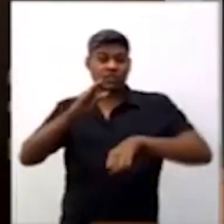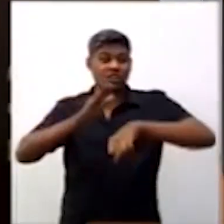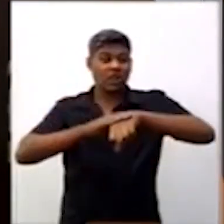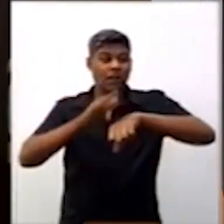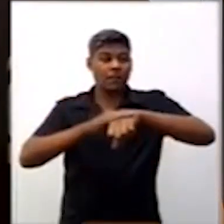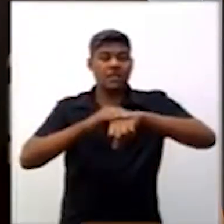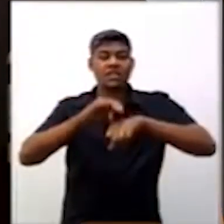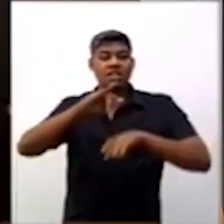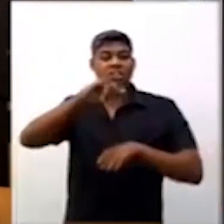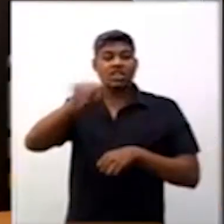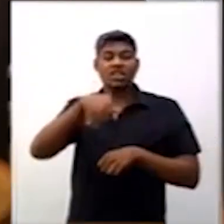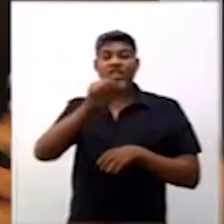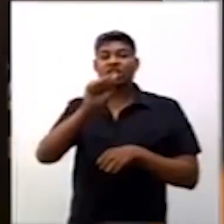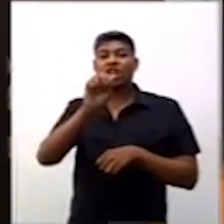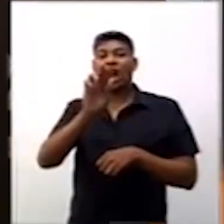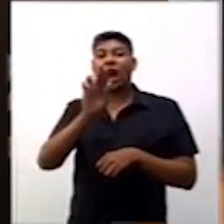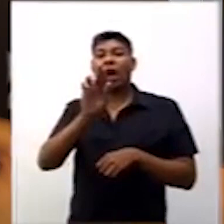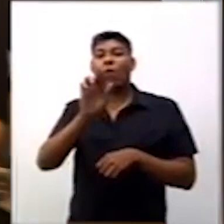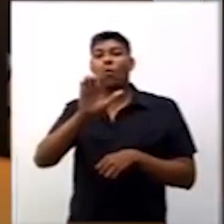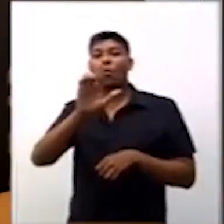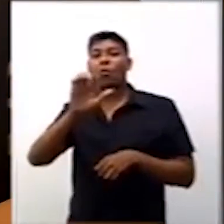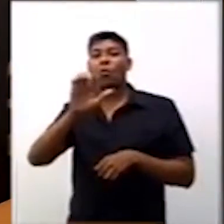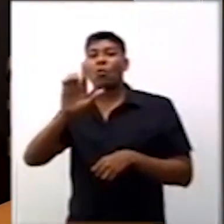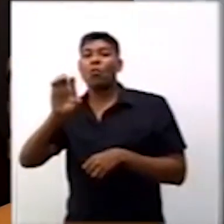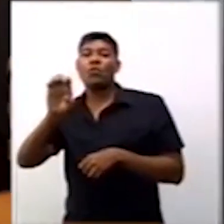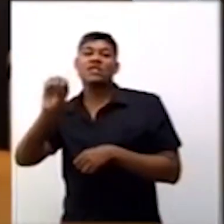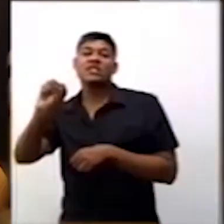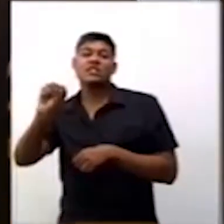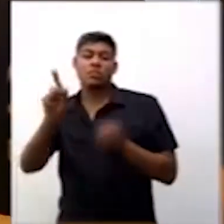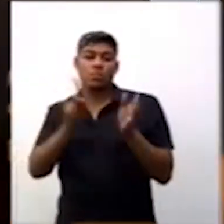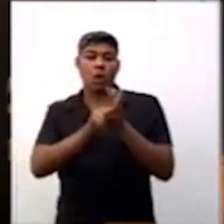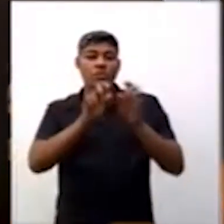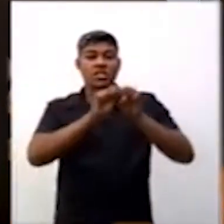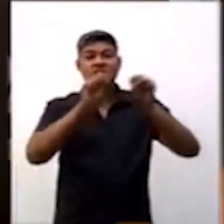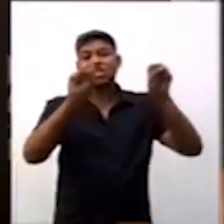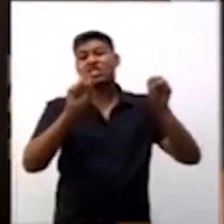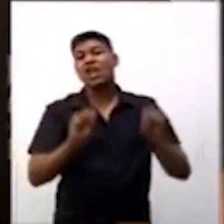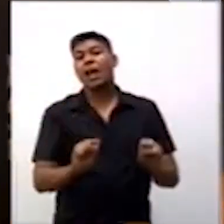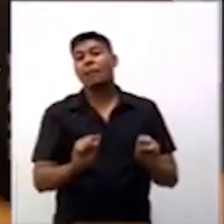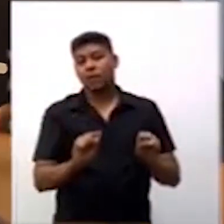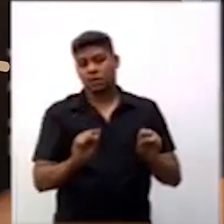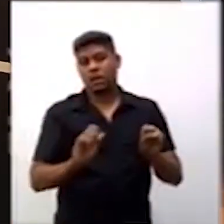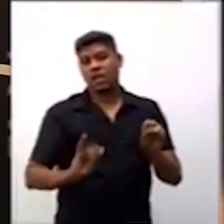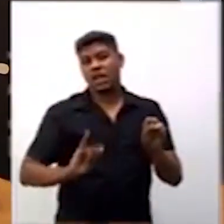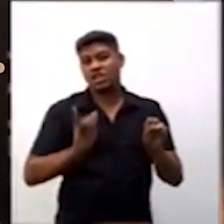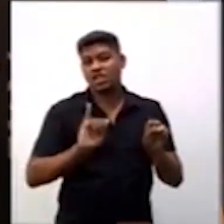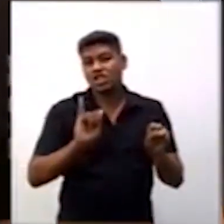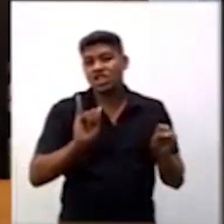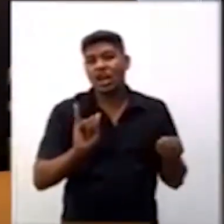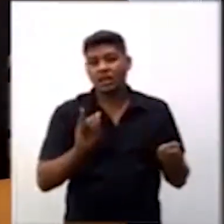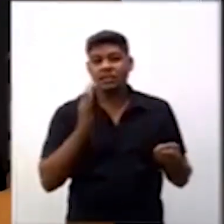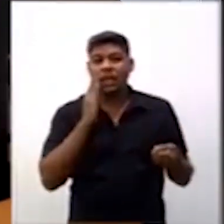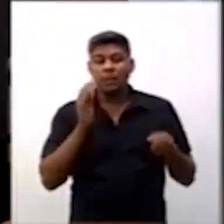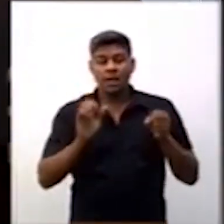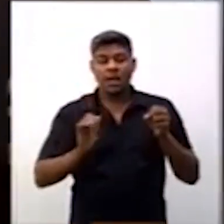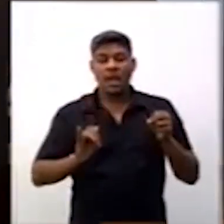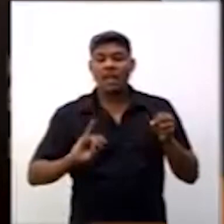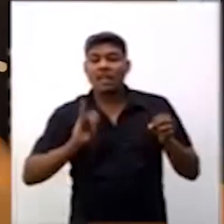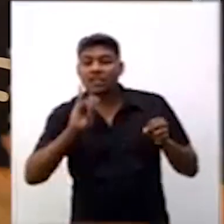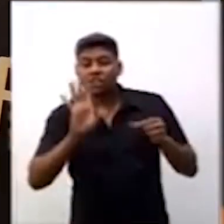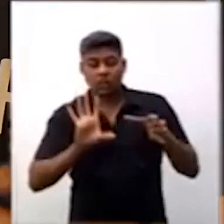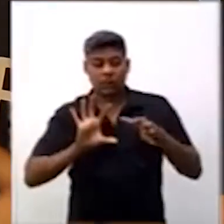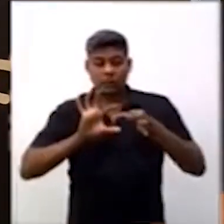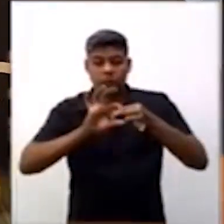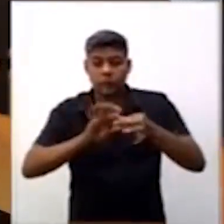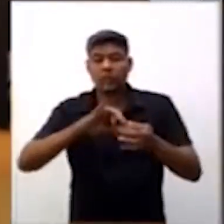de joule. E essa é a unidade no sistema internacional que você está acostumado a medir energia. Energia medida em joules.